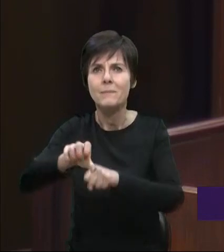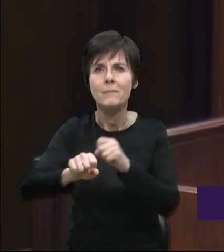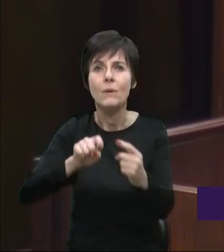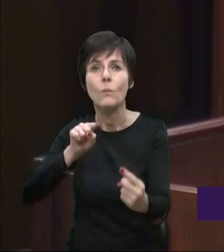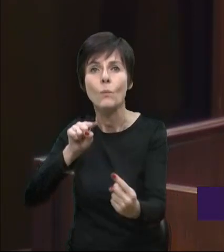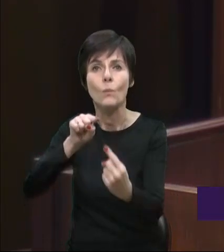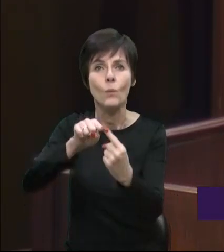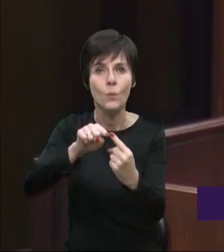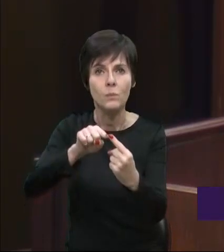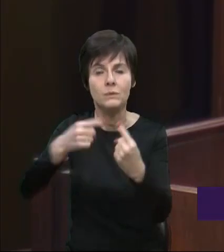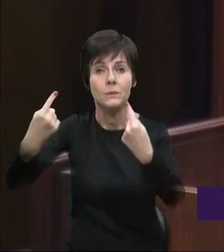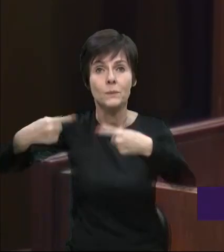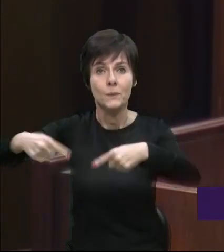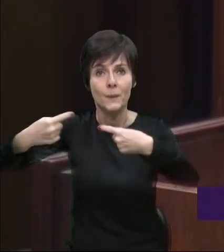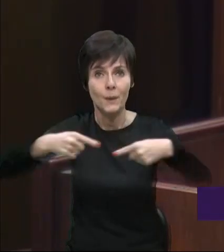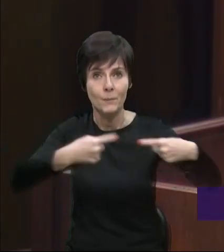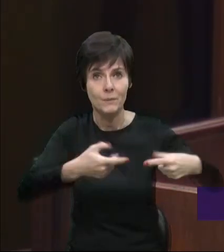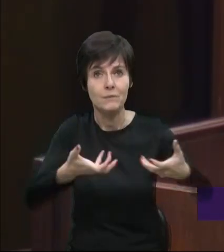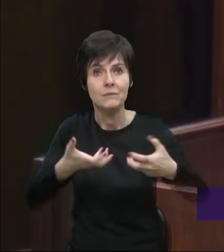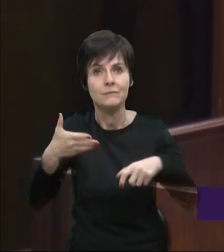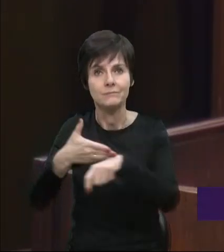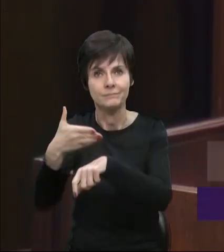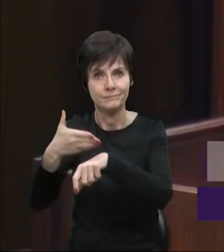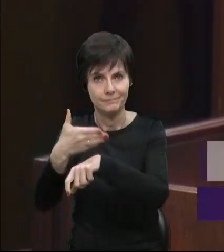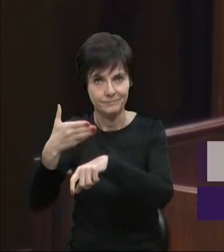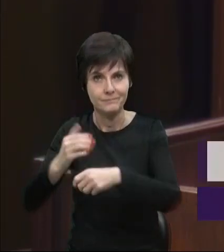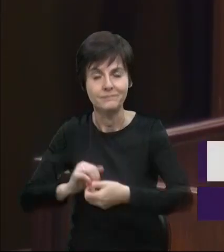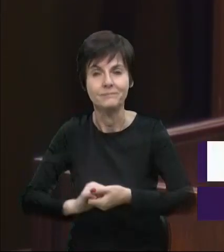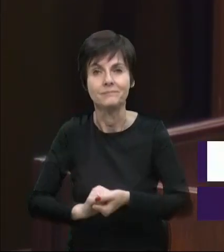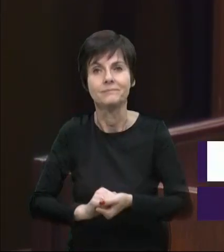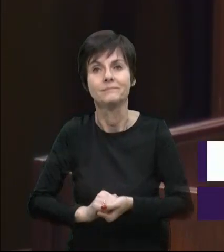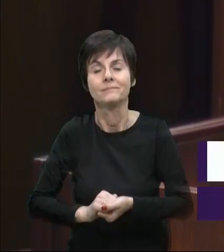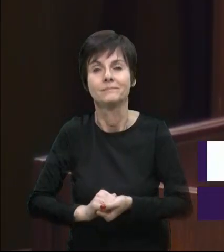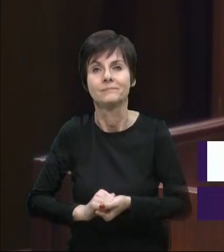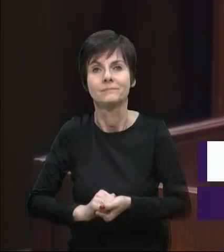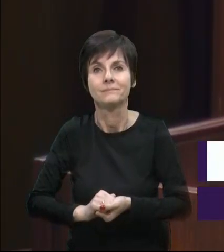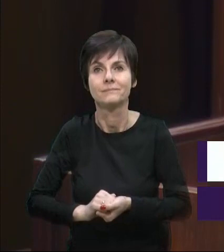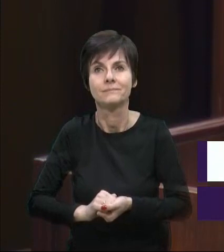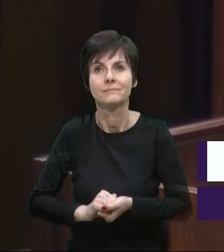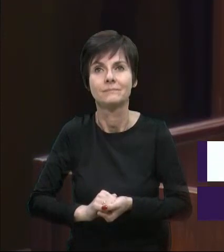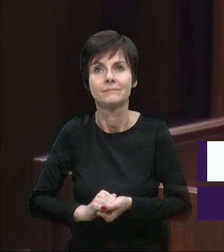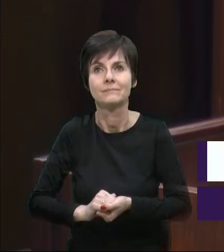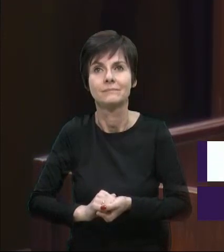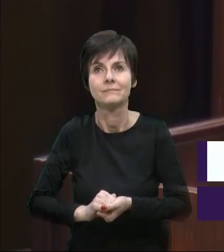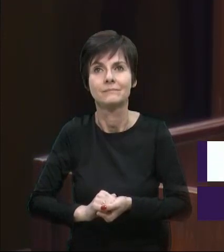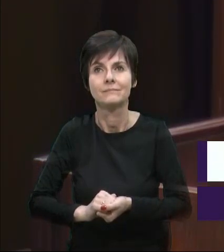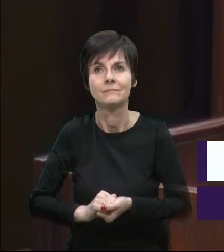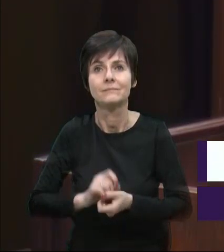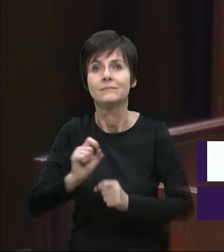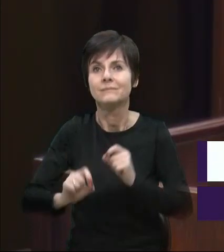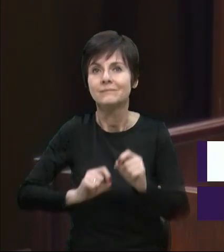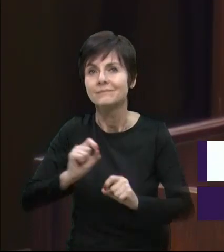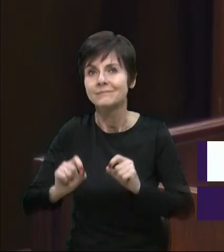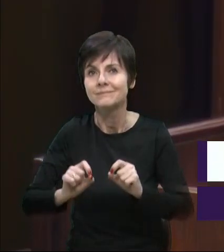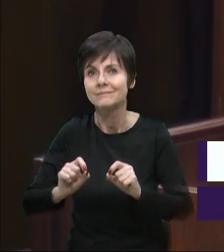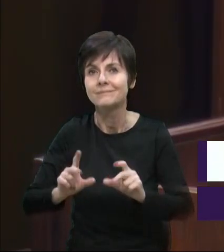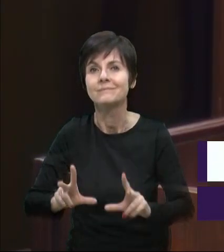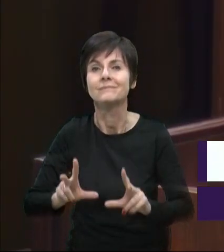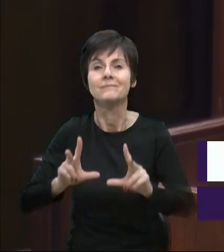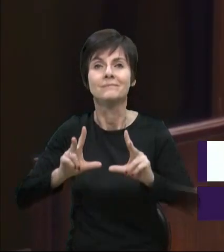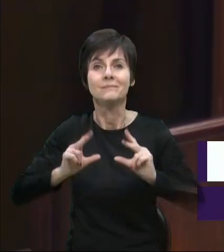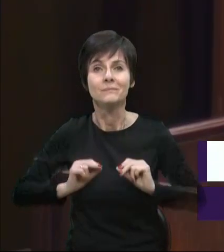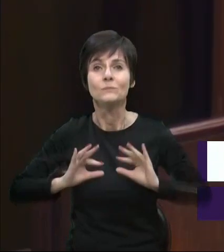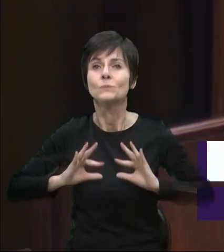objetivos dentro das competições que a gente está disputando. E nada melhor do que ser reconhecido por tudo que